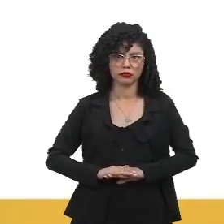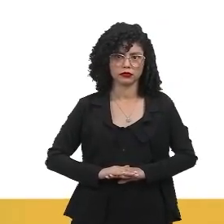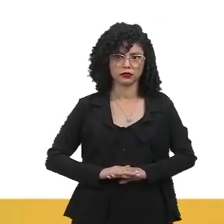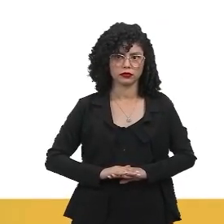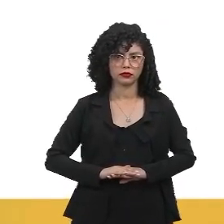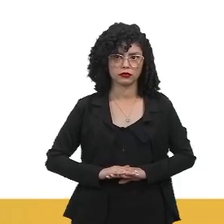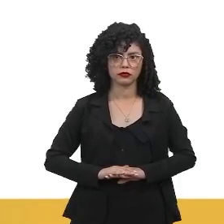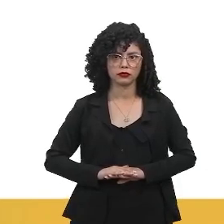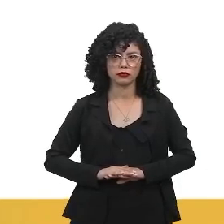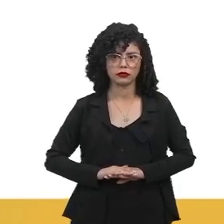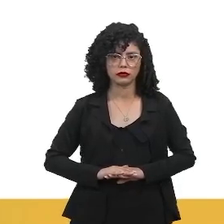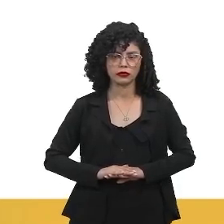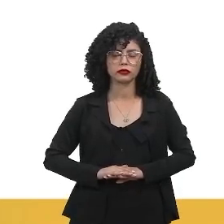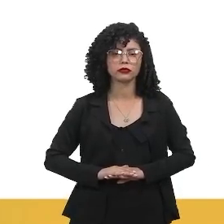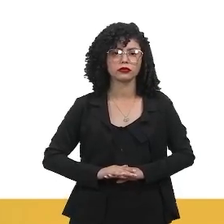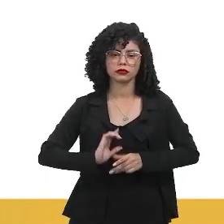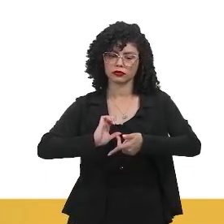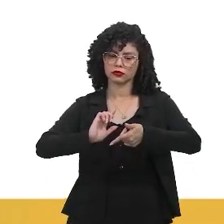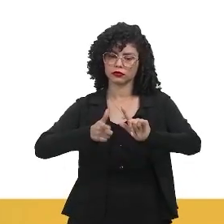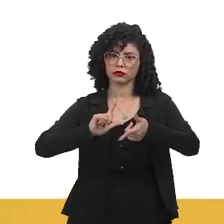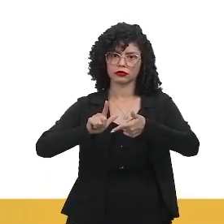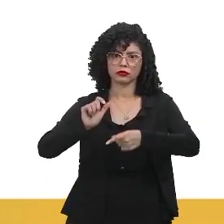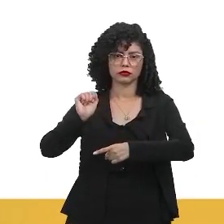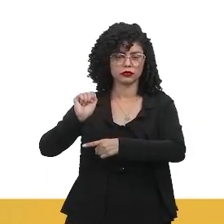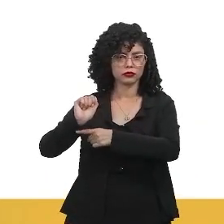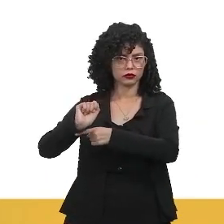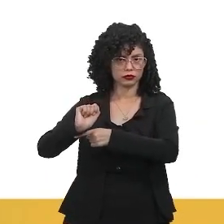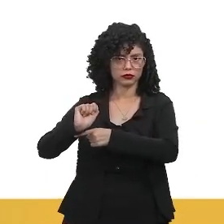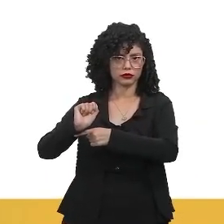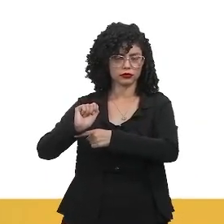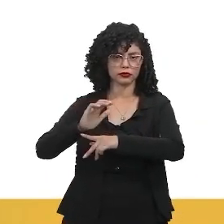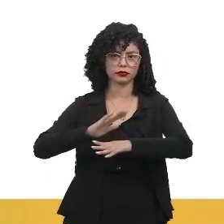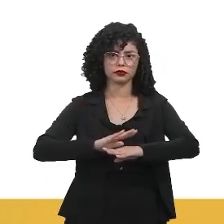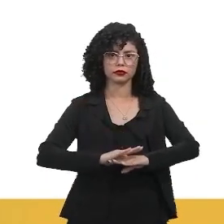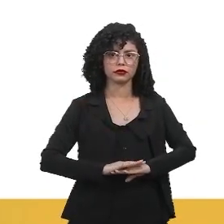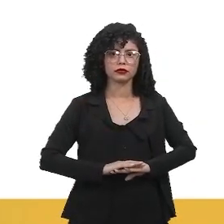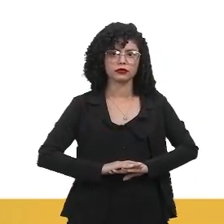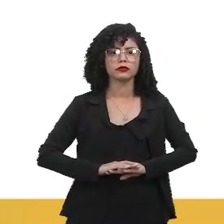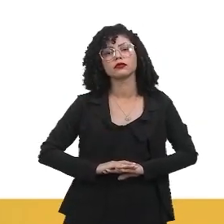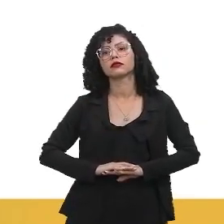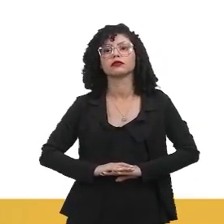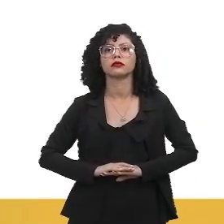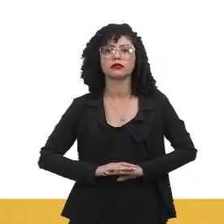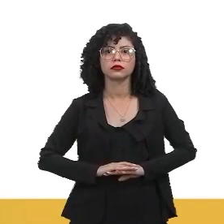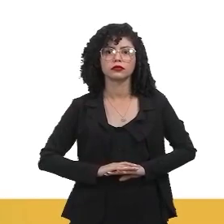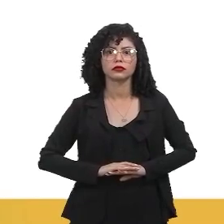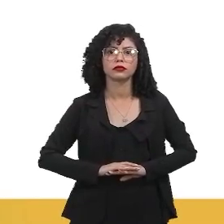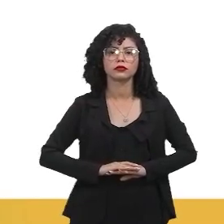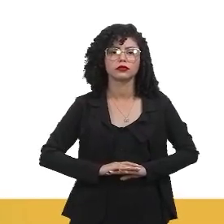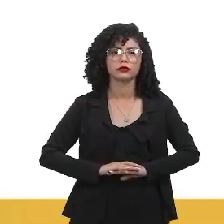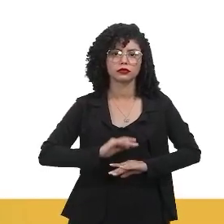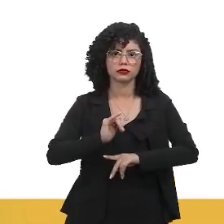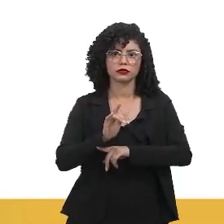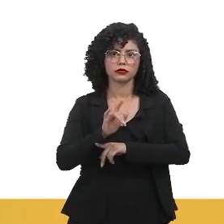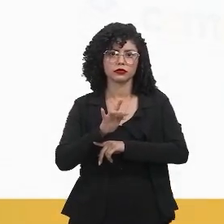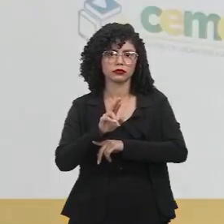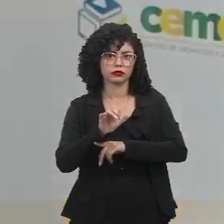Então, a alternativa correta é a alternativa A, gestão das